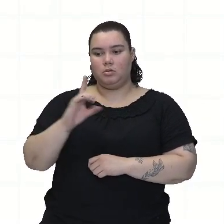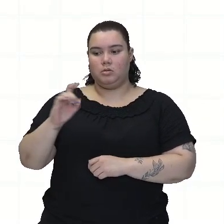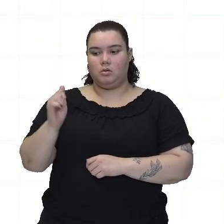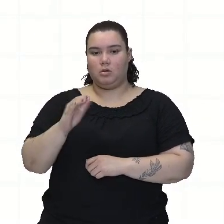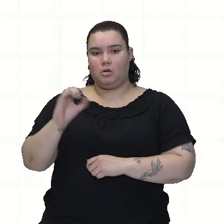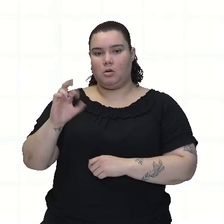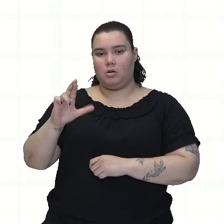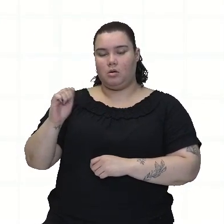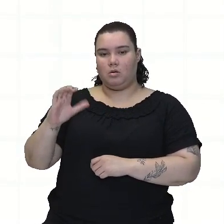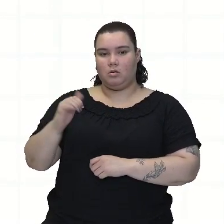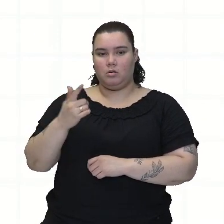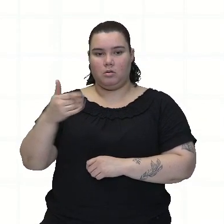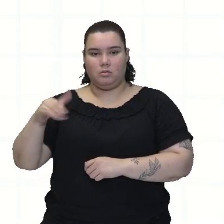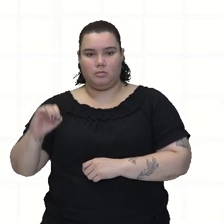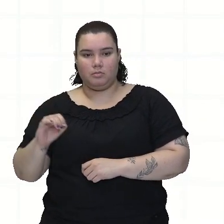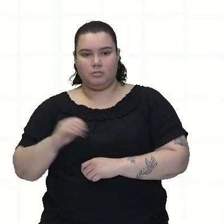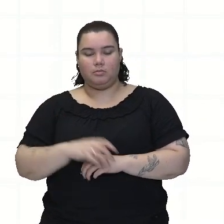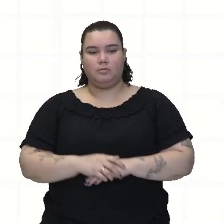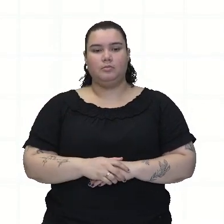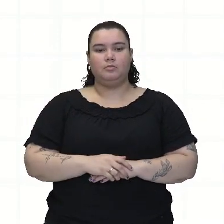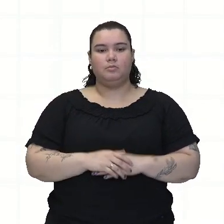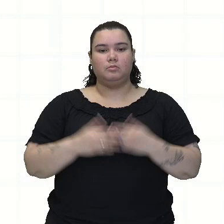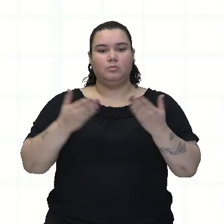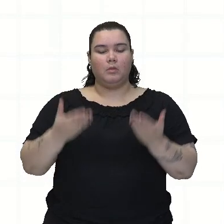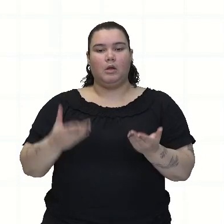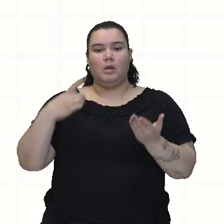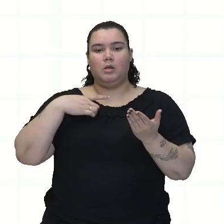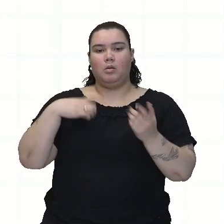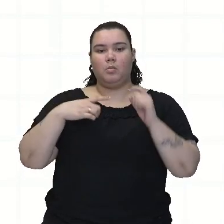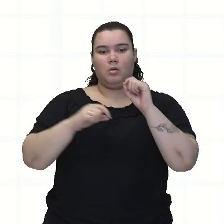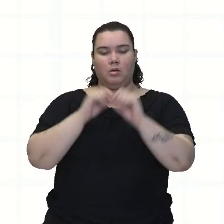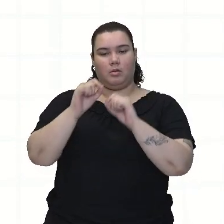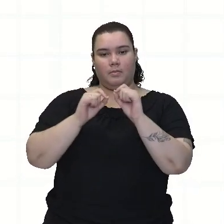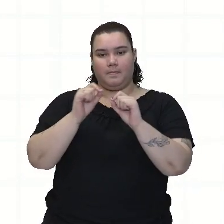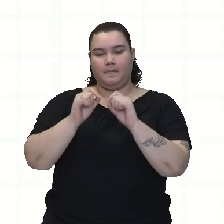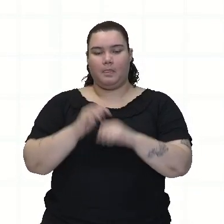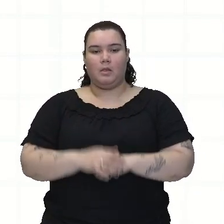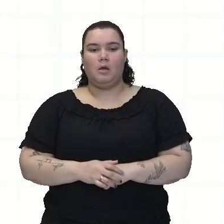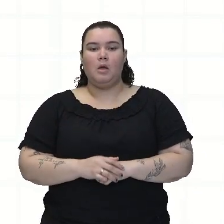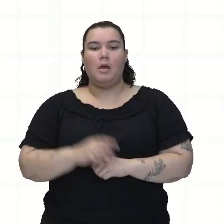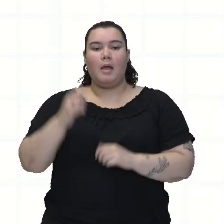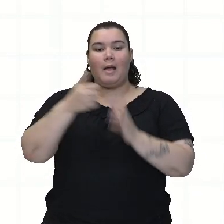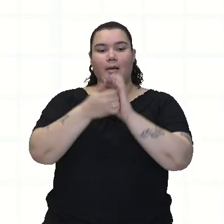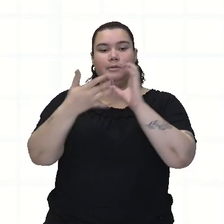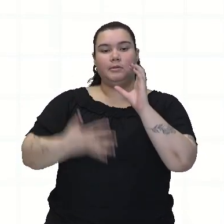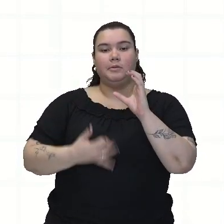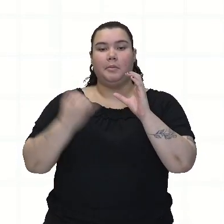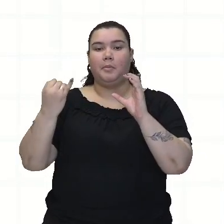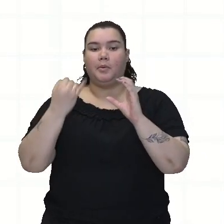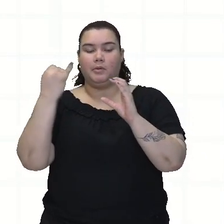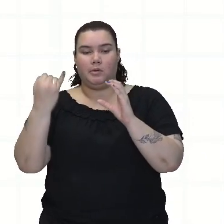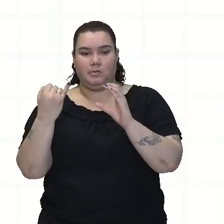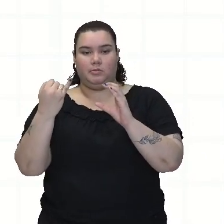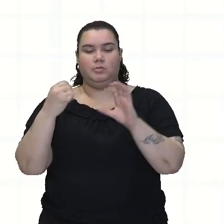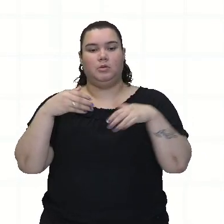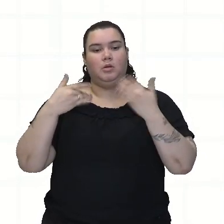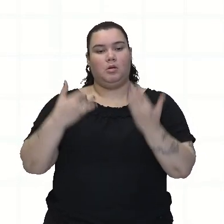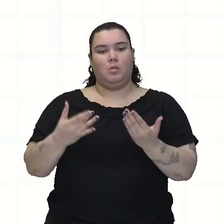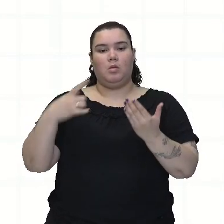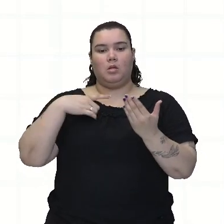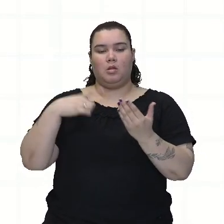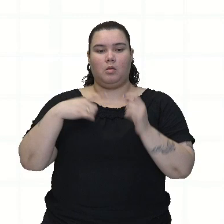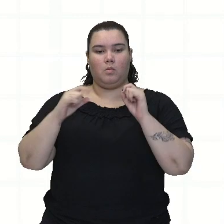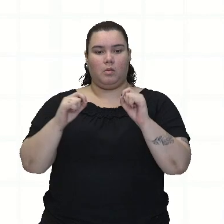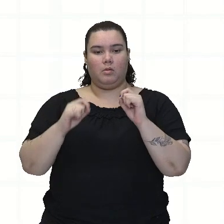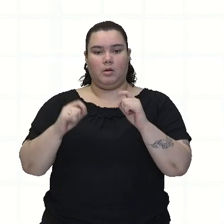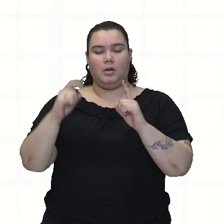essenciais e são divididos em dois. O objeto direto, que recebe diretamente a ação do verbo. E ele responde a